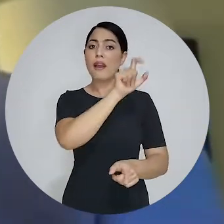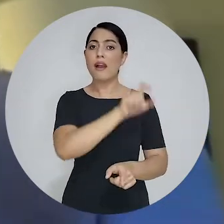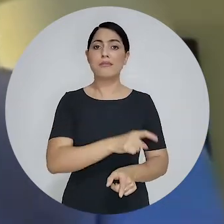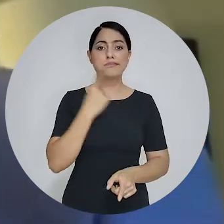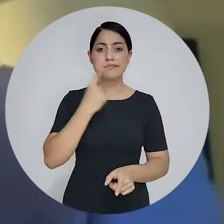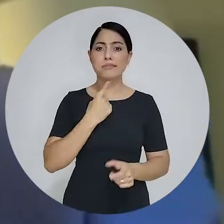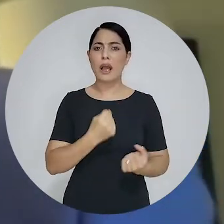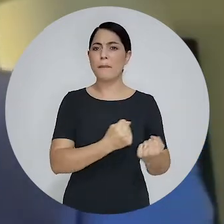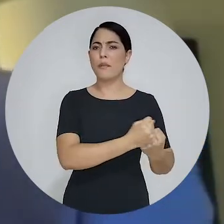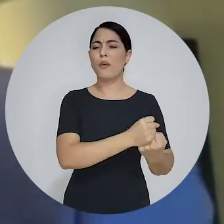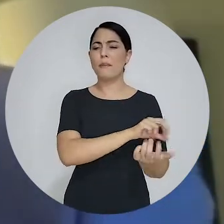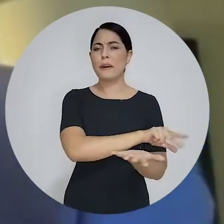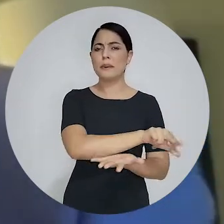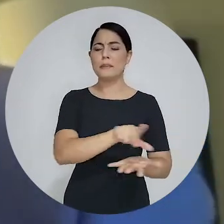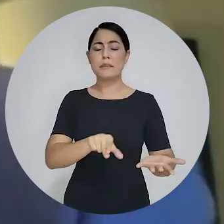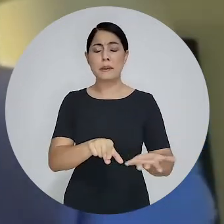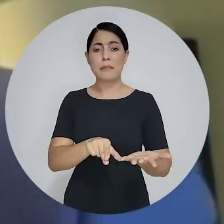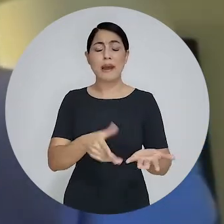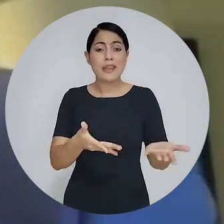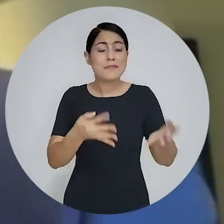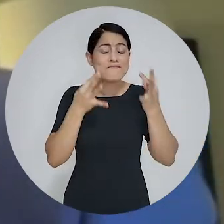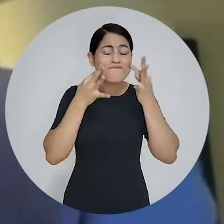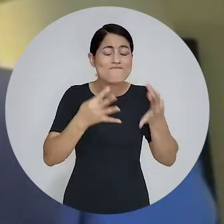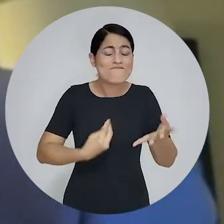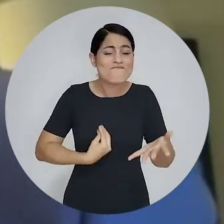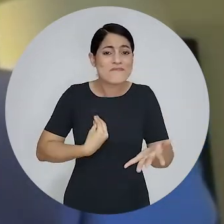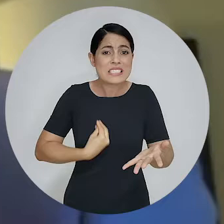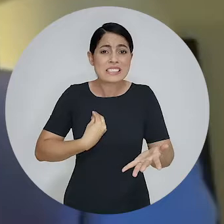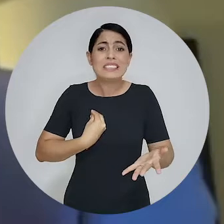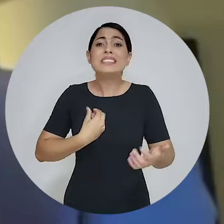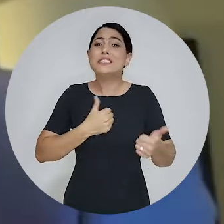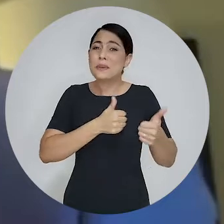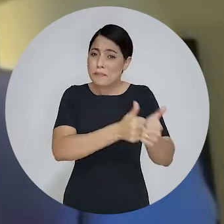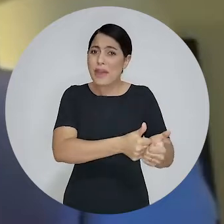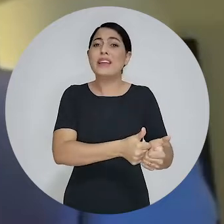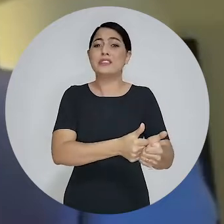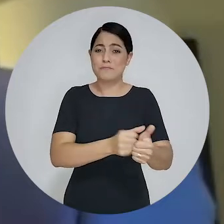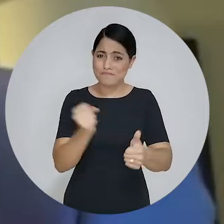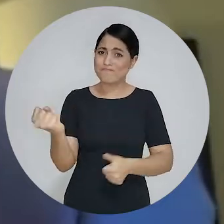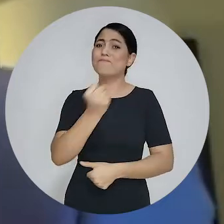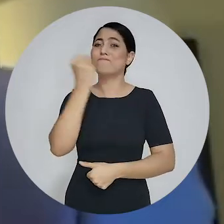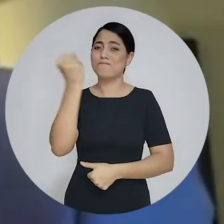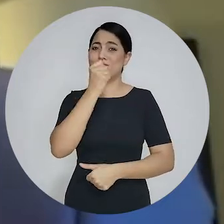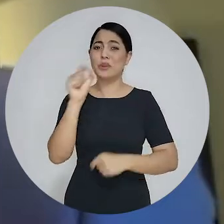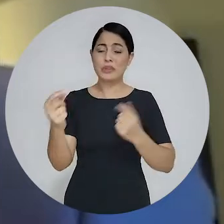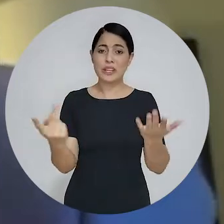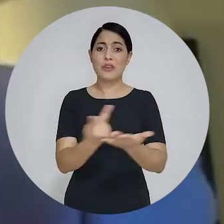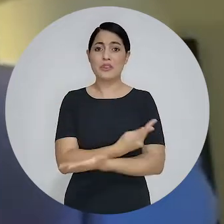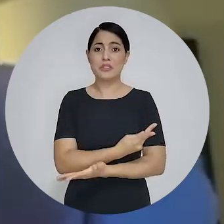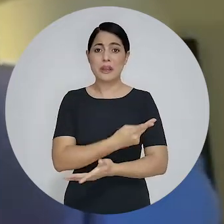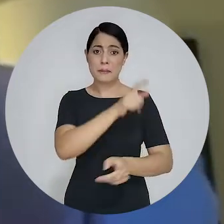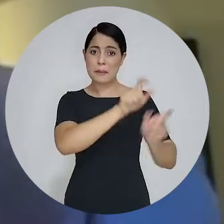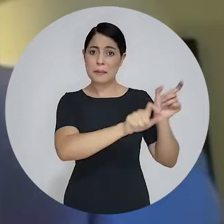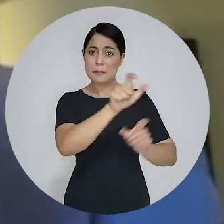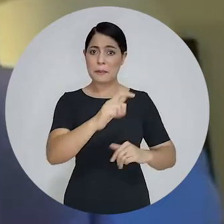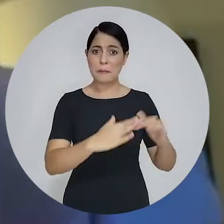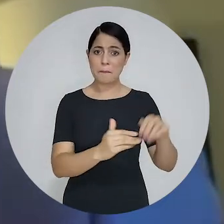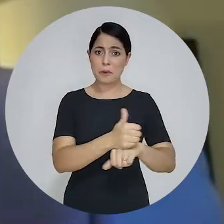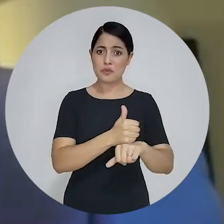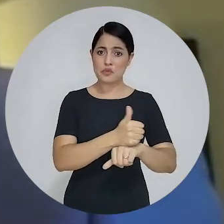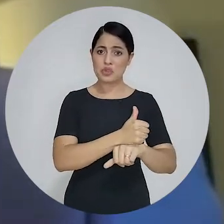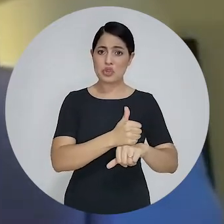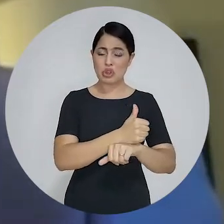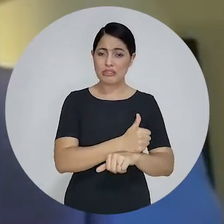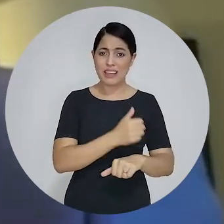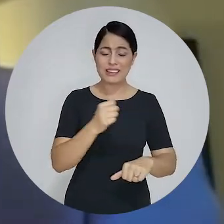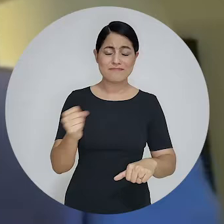sede, atos de desagravos e, infelizmente, testemunho de perto a gravidade de nosso contexto. Os casos de